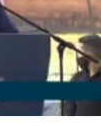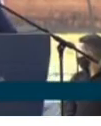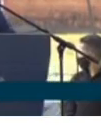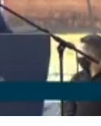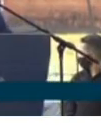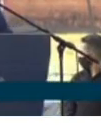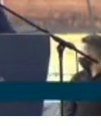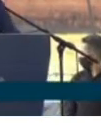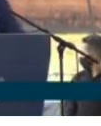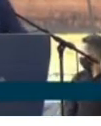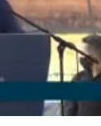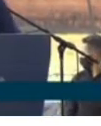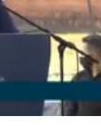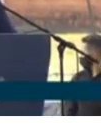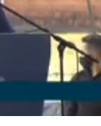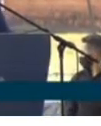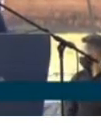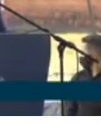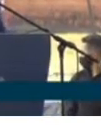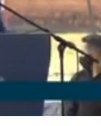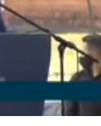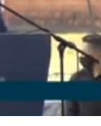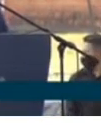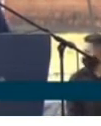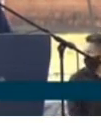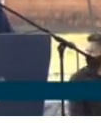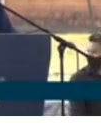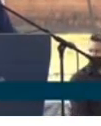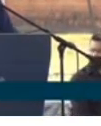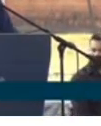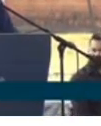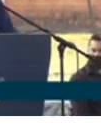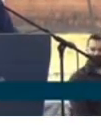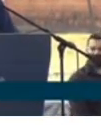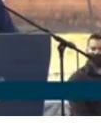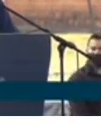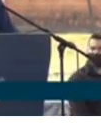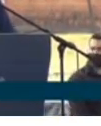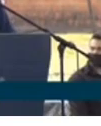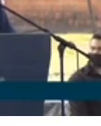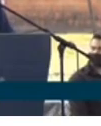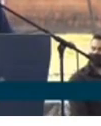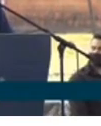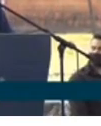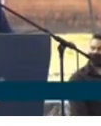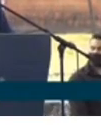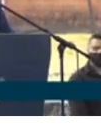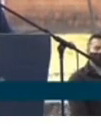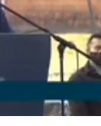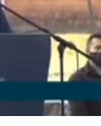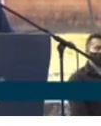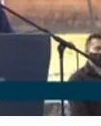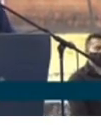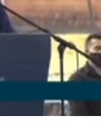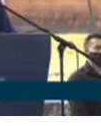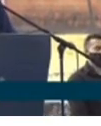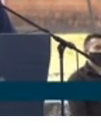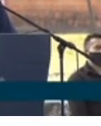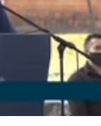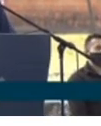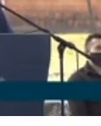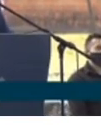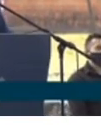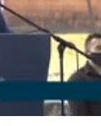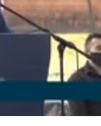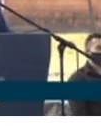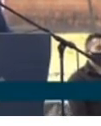dentro da aeronave tem uma vida, e muitas vezes a vida que está ali é de um inocente. Tem o piloto, sabe o que está fazendo, talvez